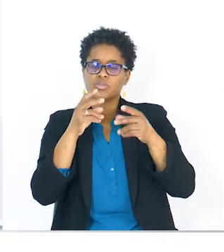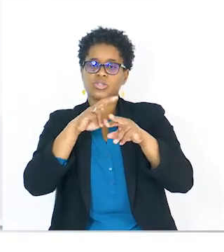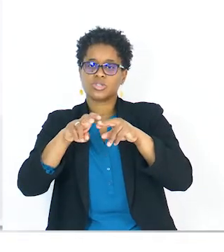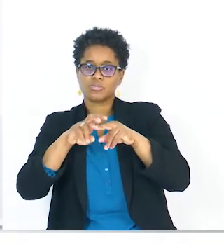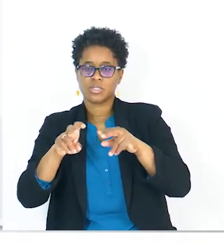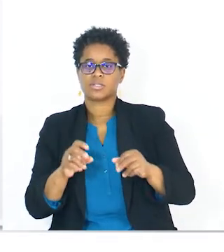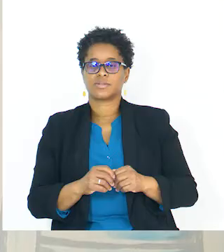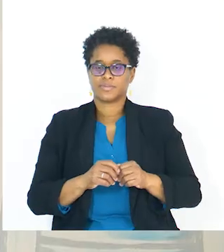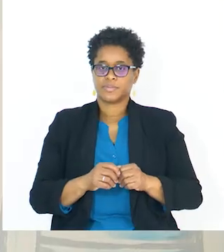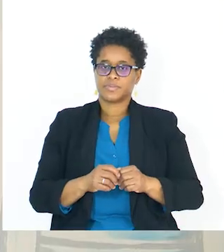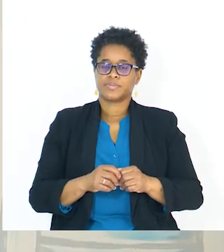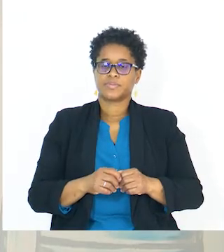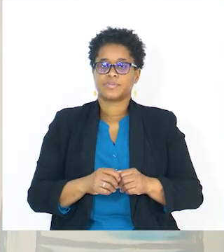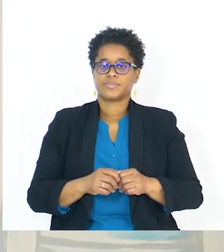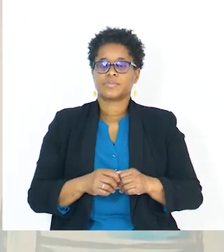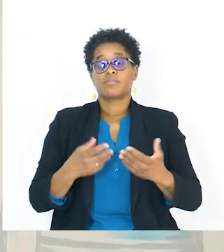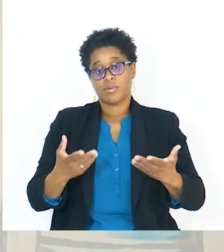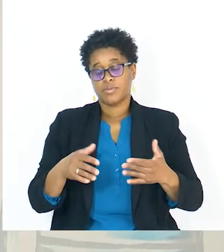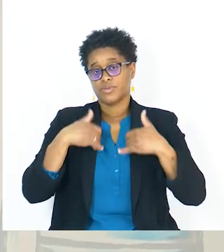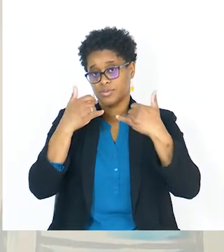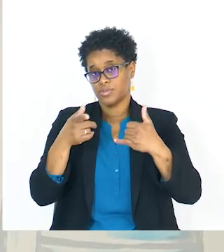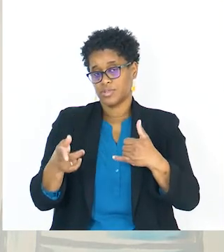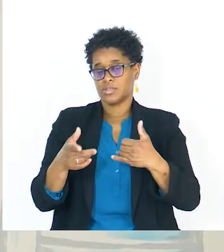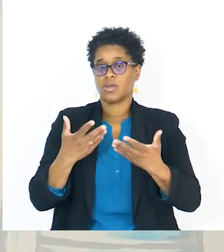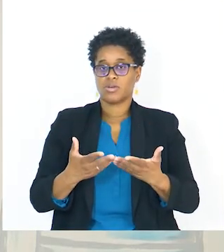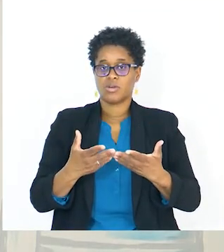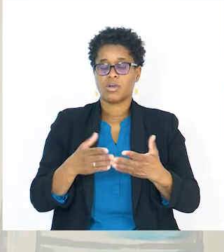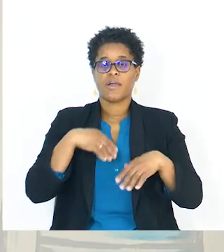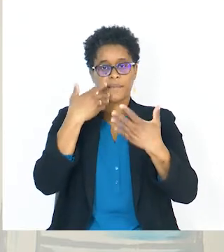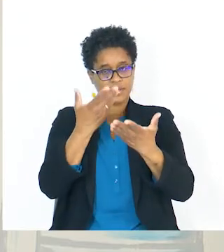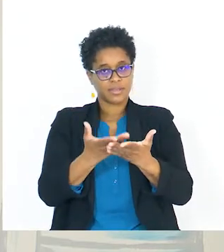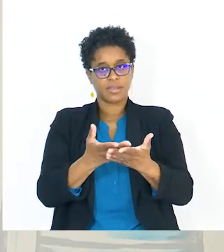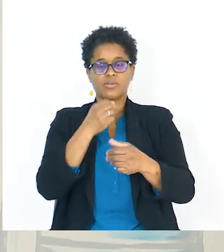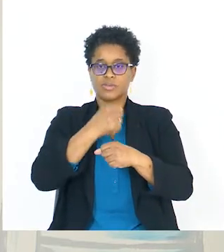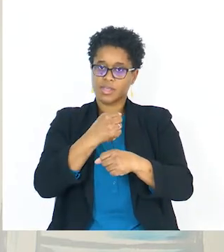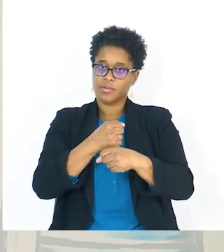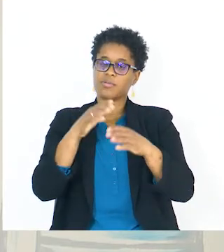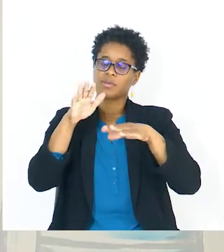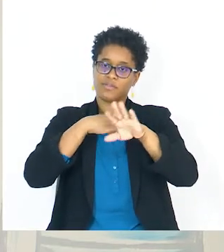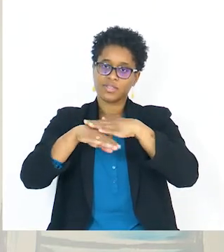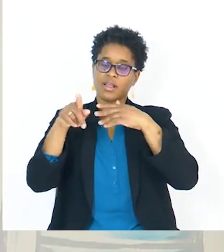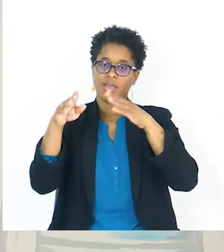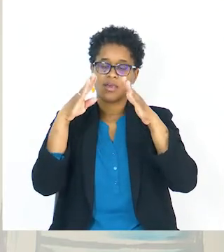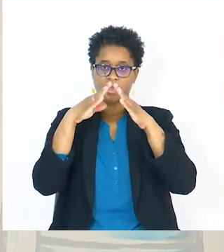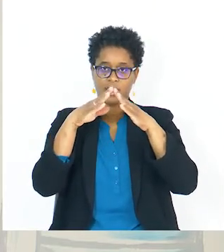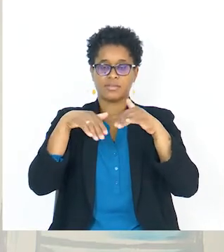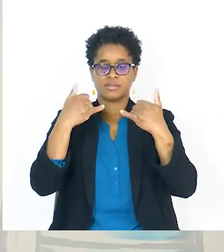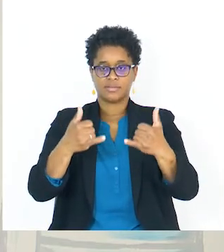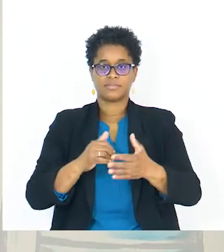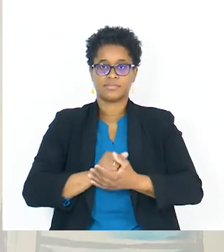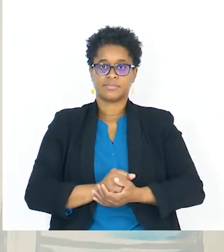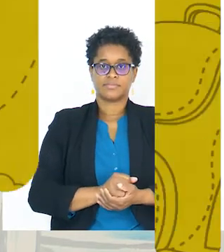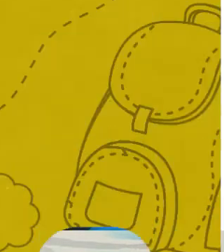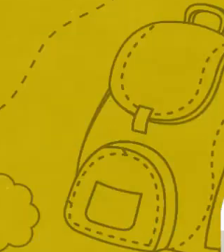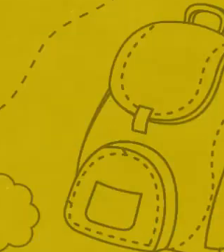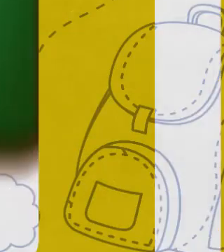várias disciplinas. Bem, posto isto, vamos agora apresentar um trabalho para fazer depois das